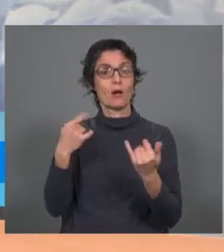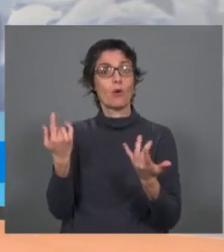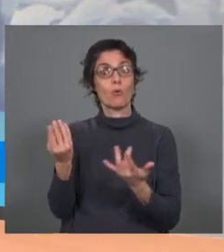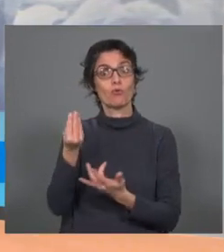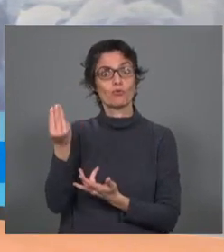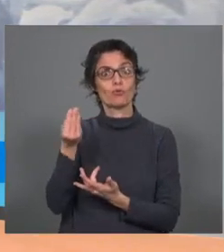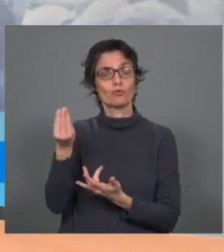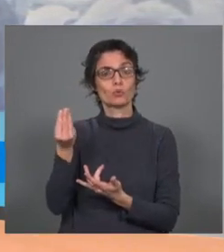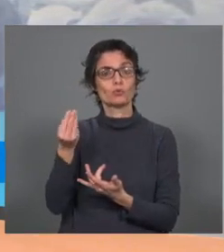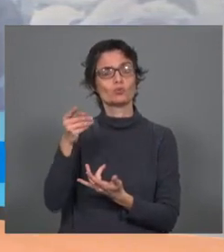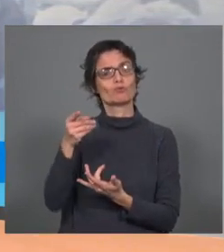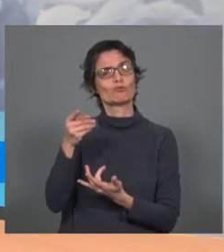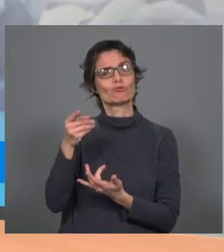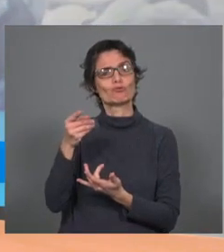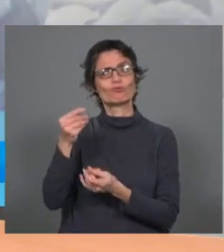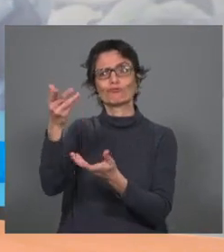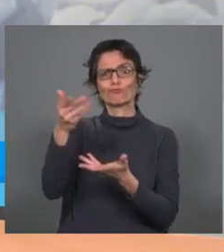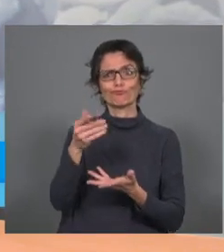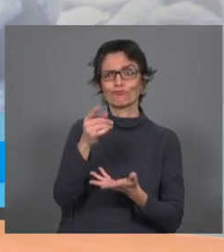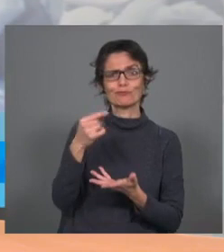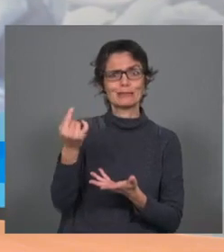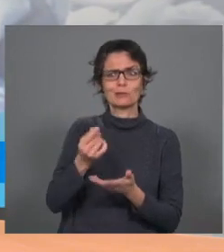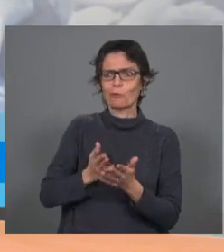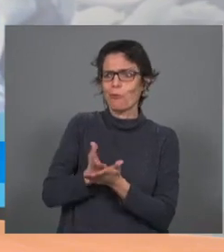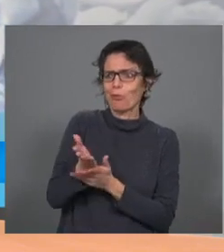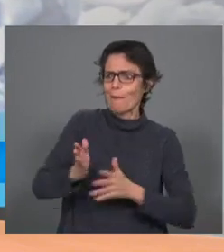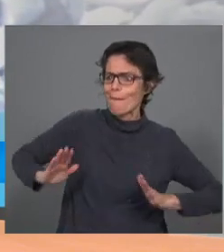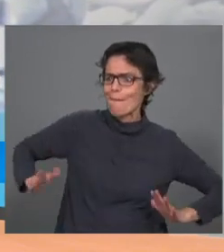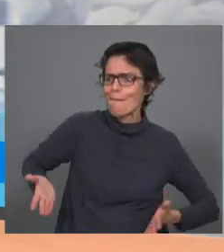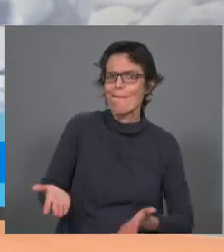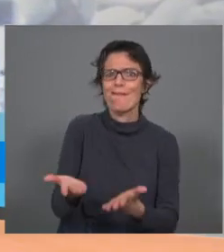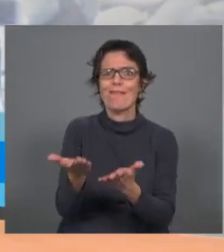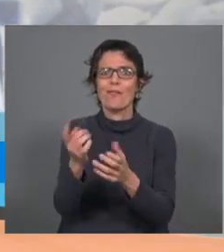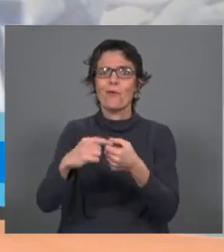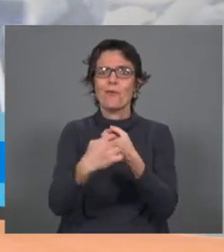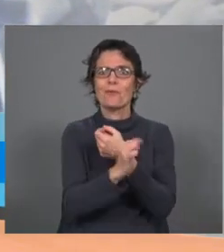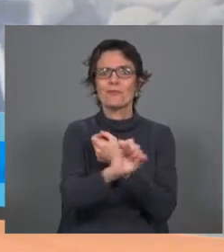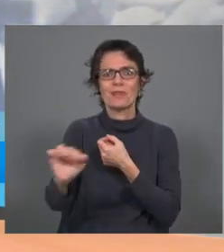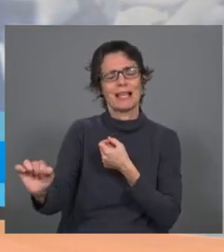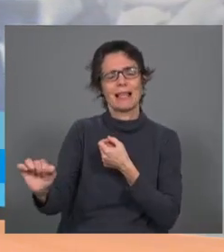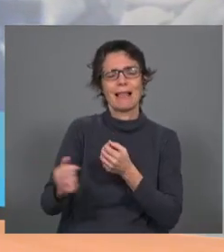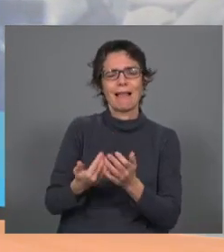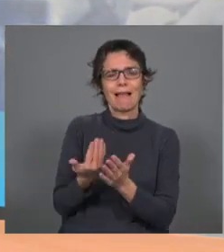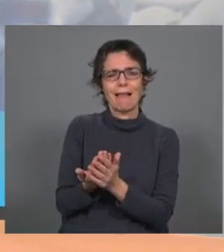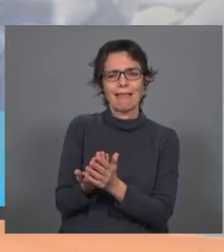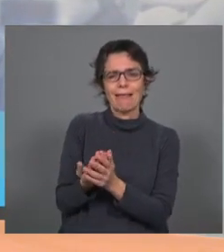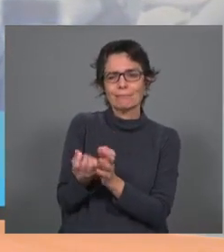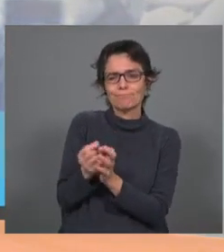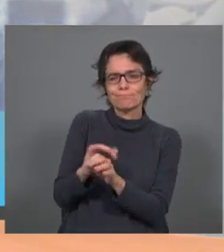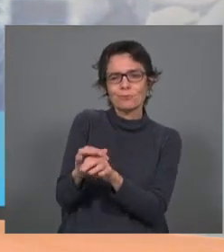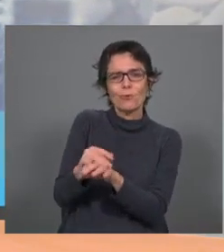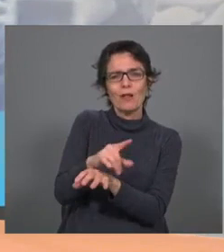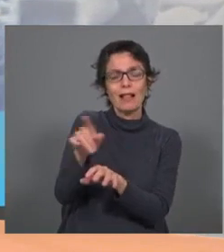da interação entre os seus membros e em dinamizar esta proximidade aos que vivem a doença mental. É um tema